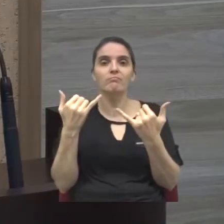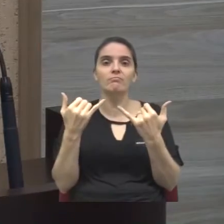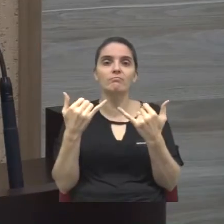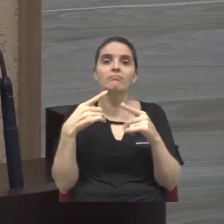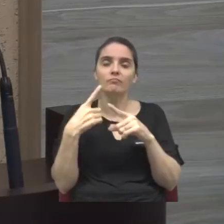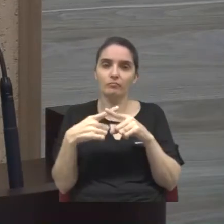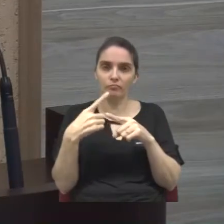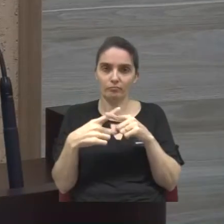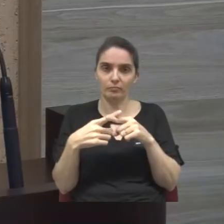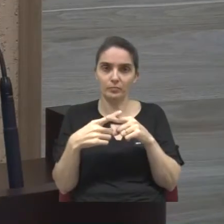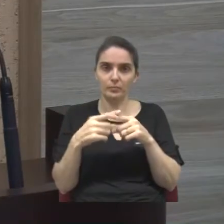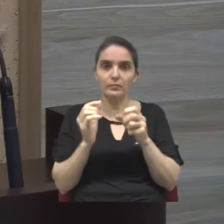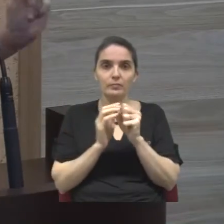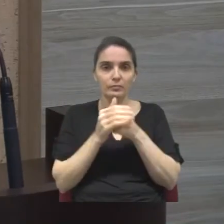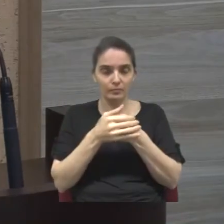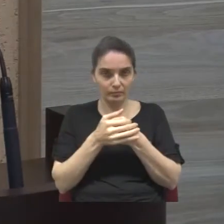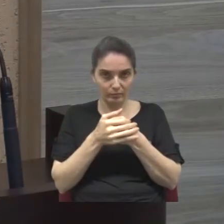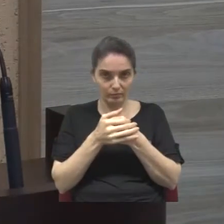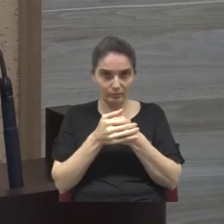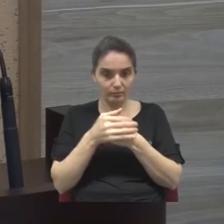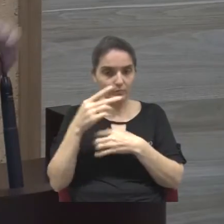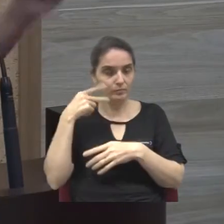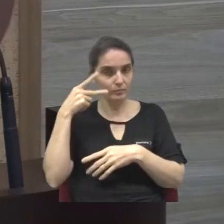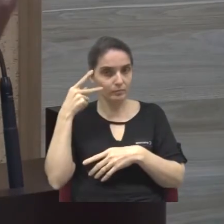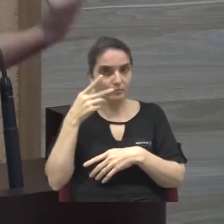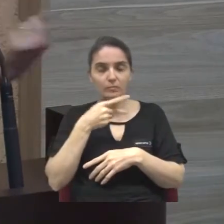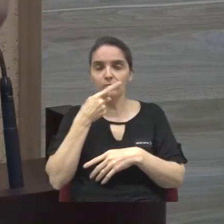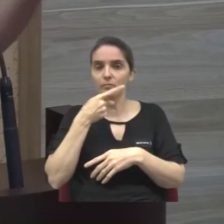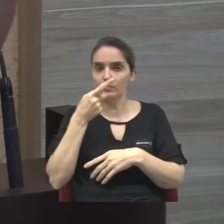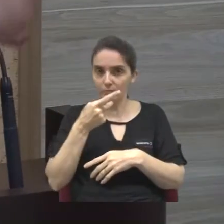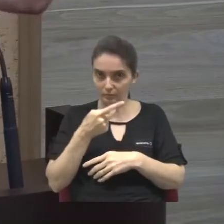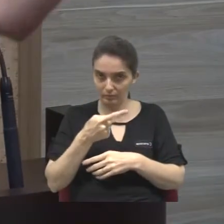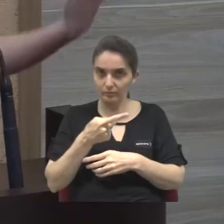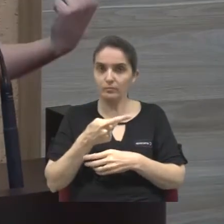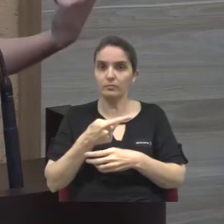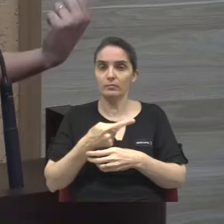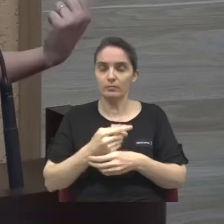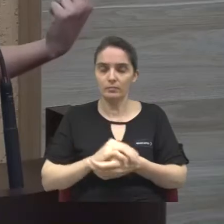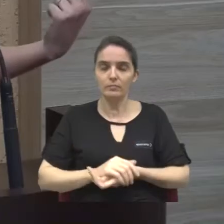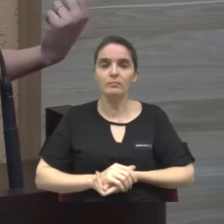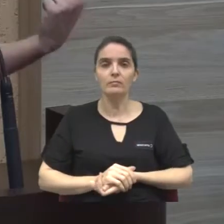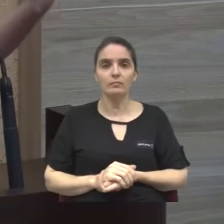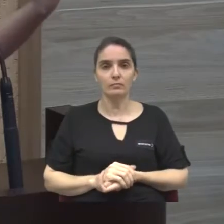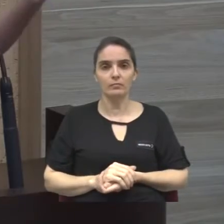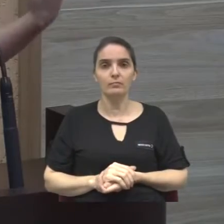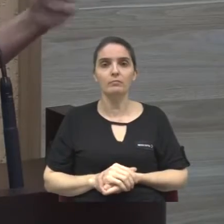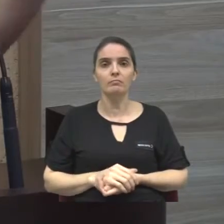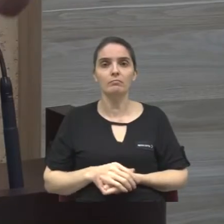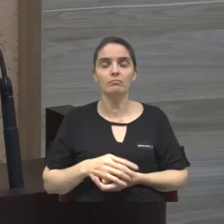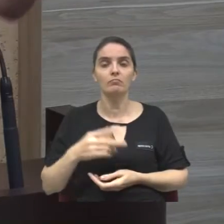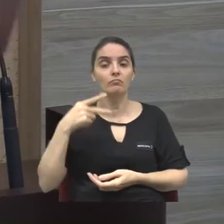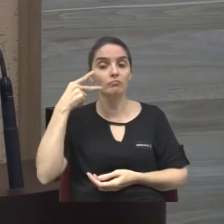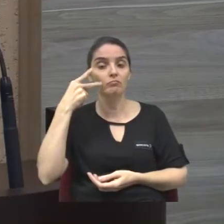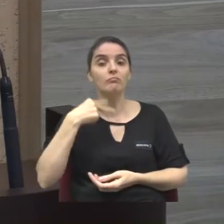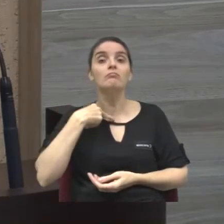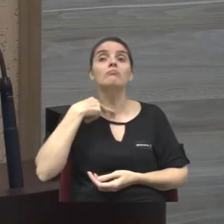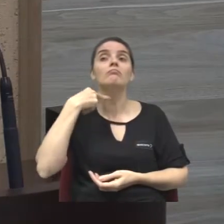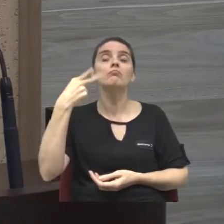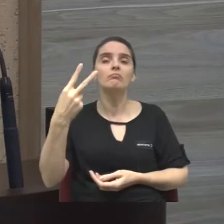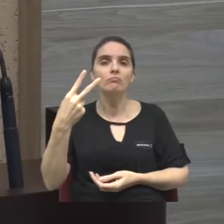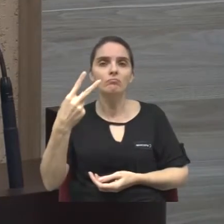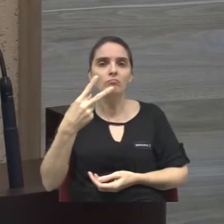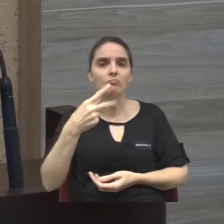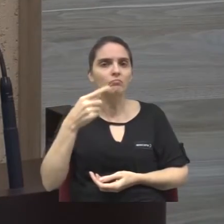esse parlamento e deixar que os vereadores tenham voz, independente do que pensam com relação